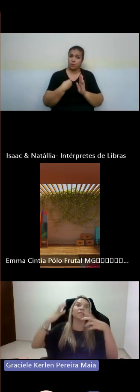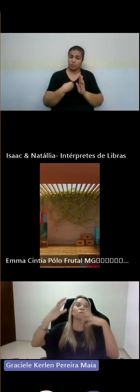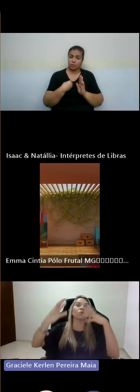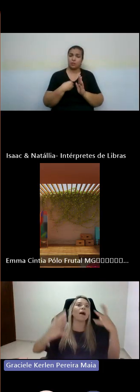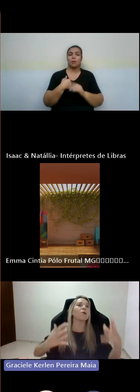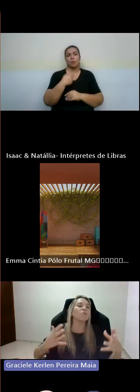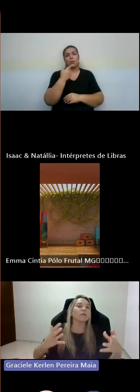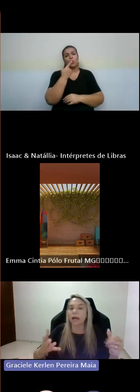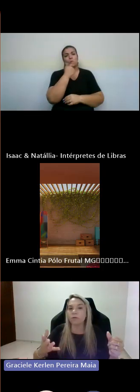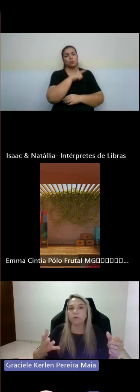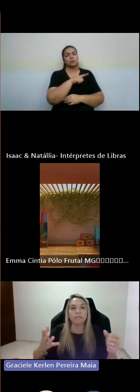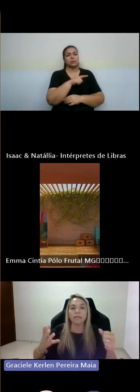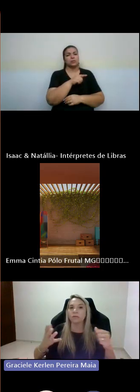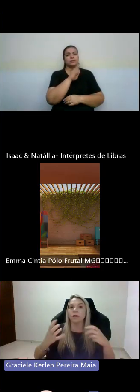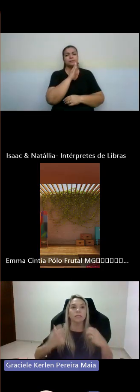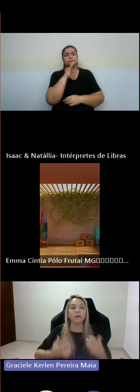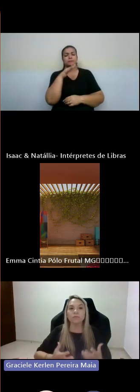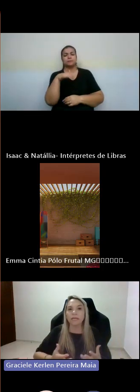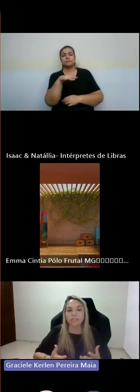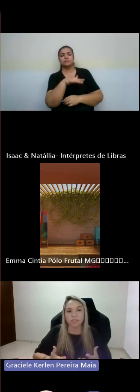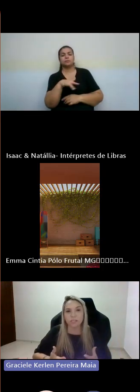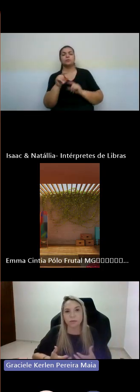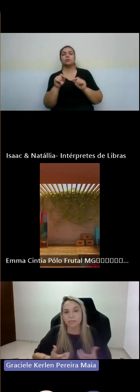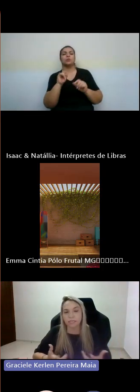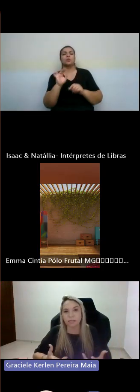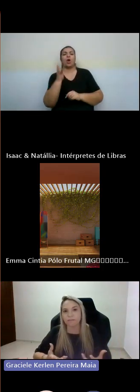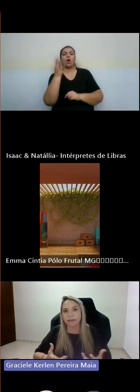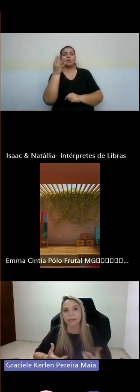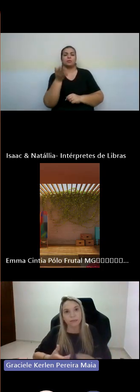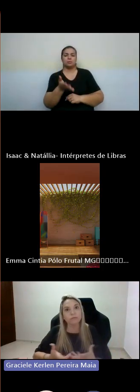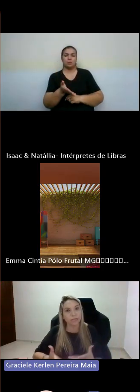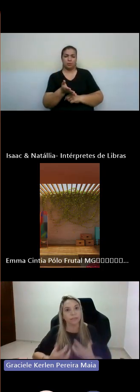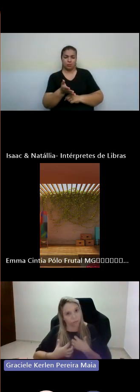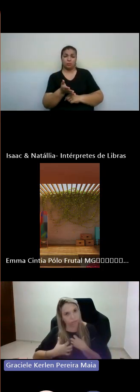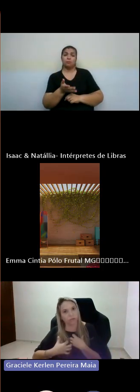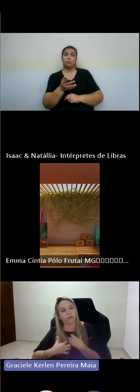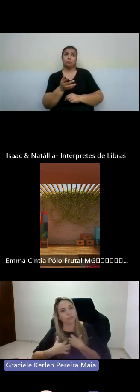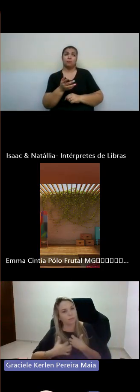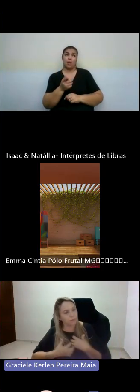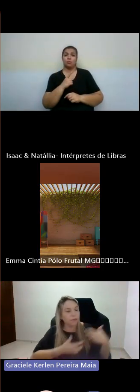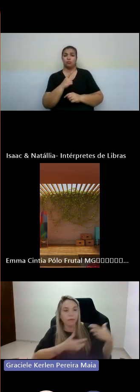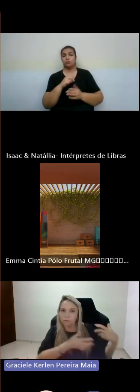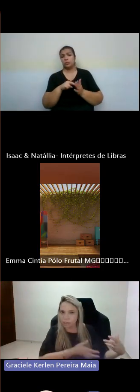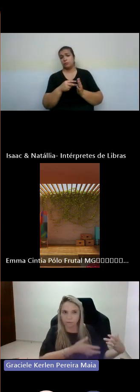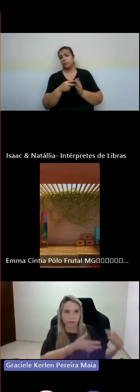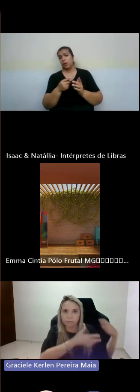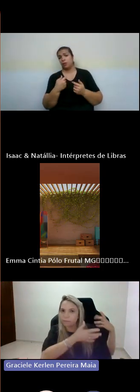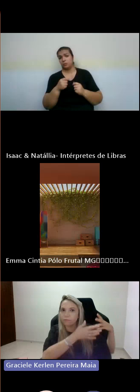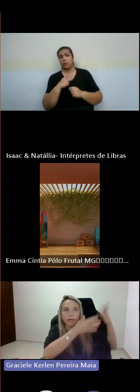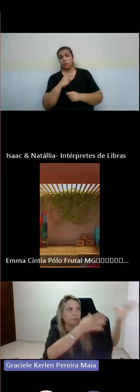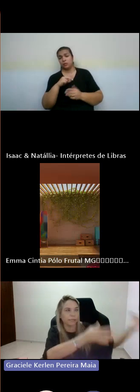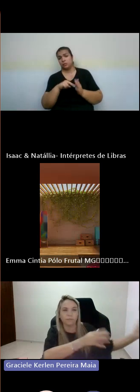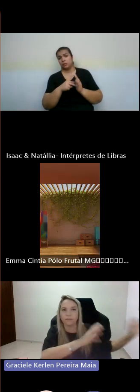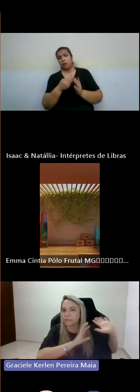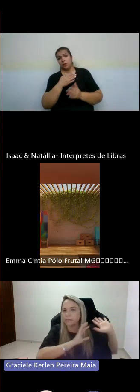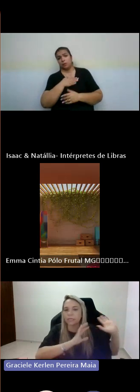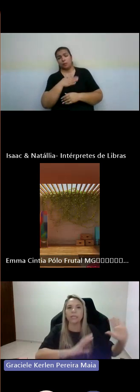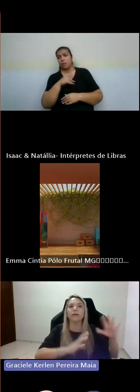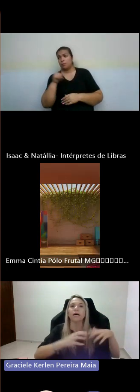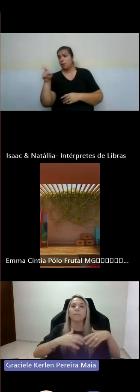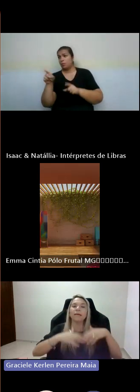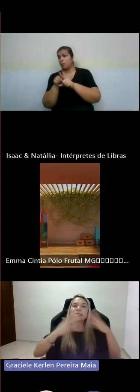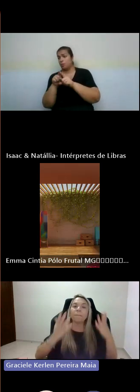me situar com o que está acontecendo. Não deixa de ser uma significação. Tem um significado para mim, significado para fulano, significado